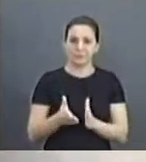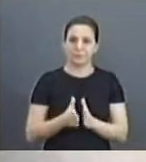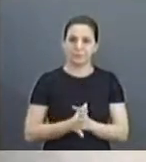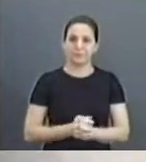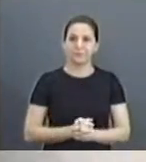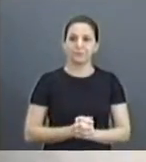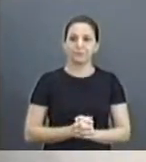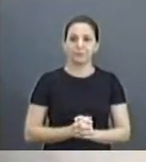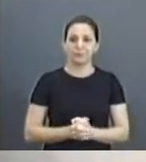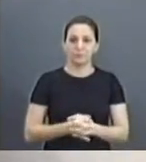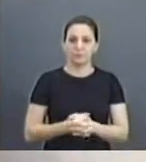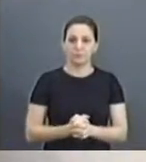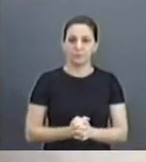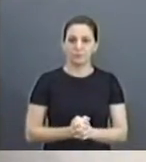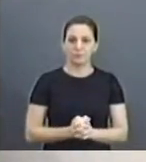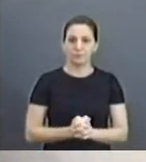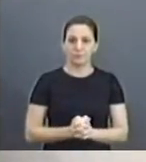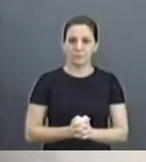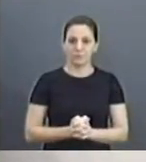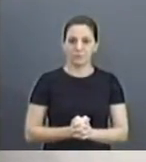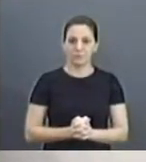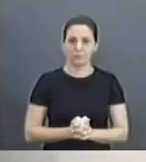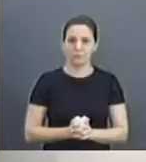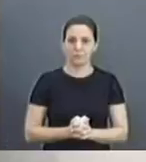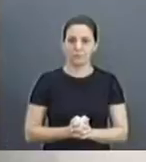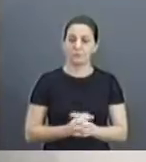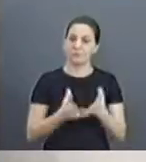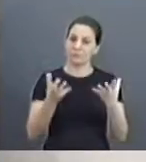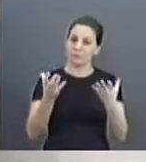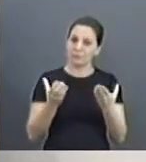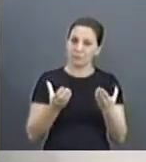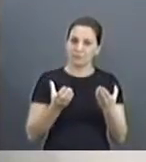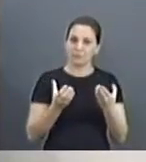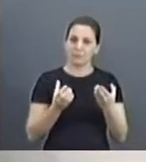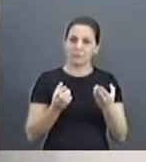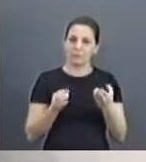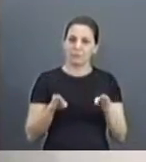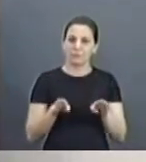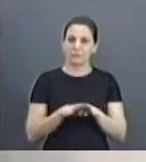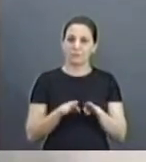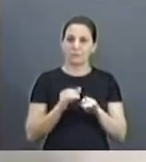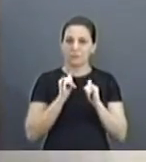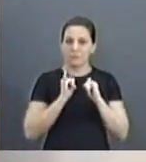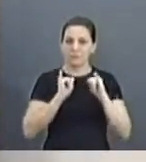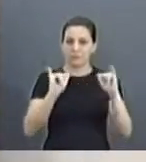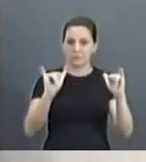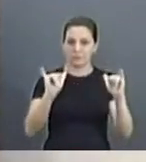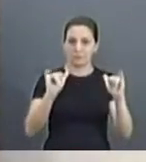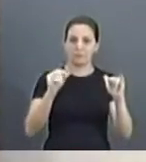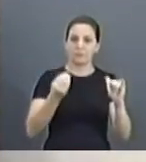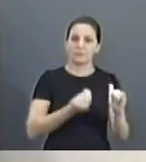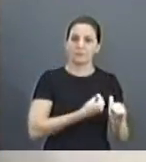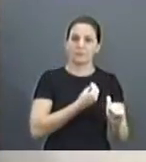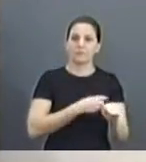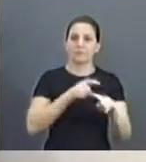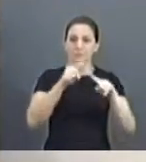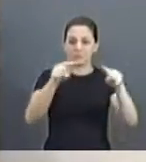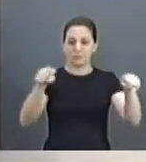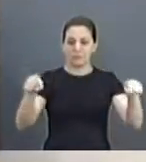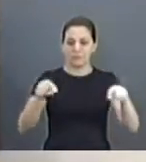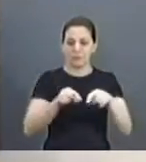aí é demais eu quero comunicar que estaremos com o gabinete itinerante